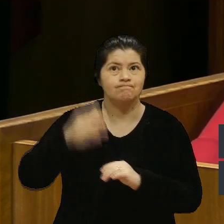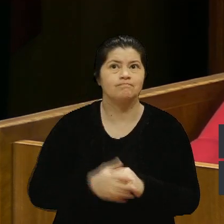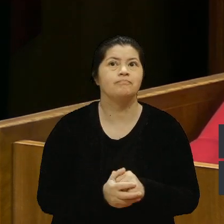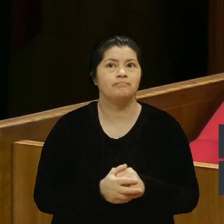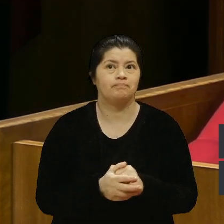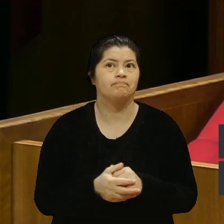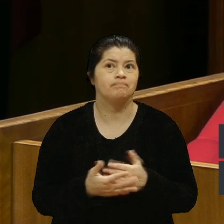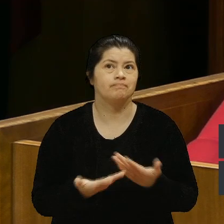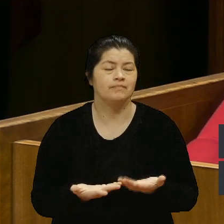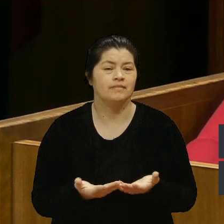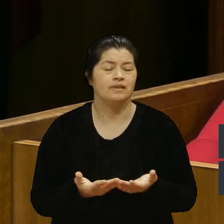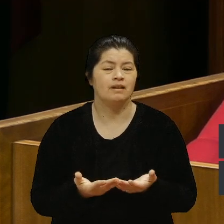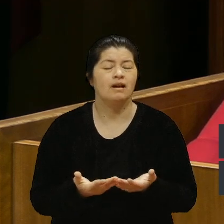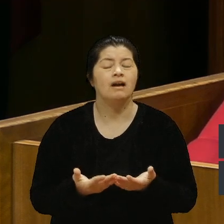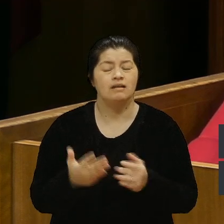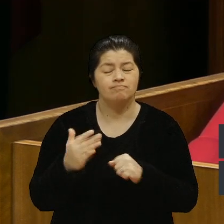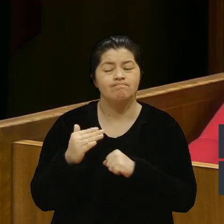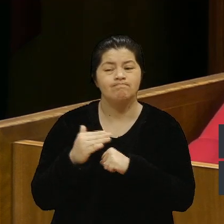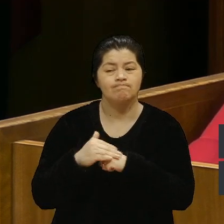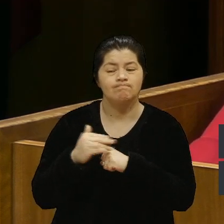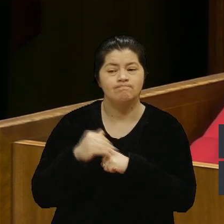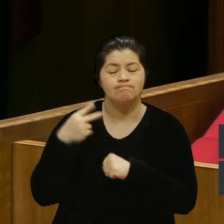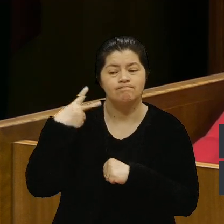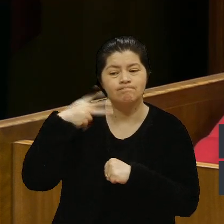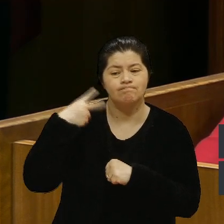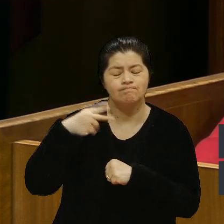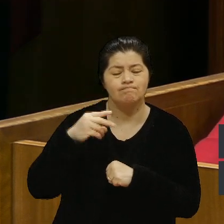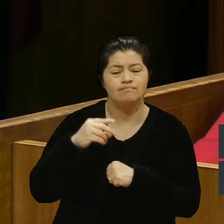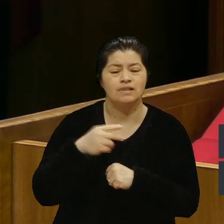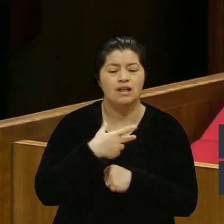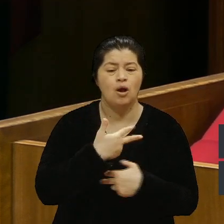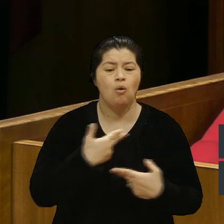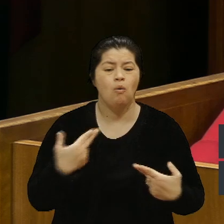queridos vereadores, tem falhas